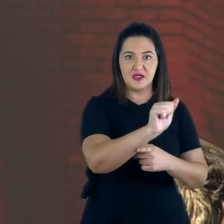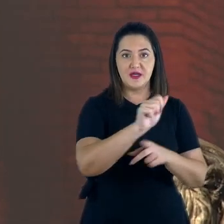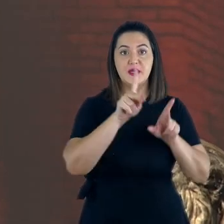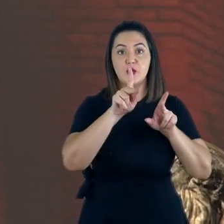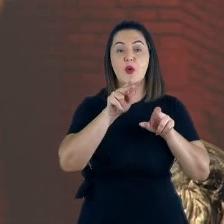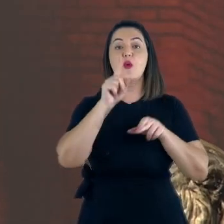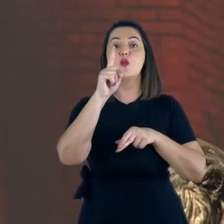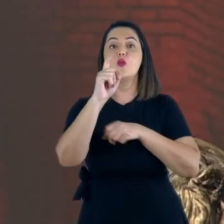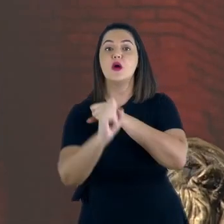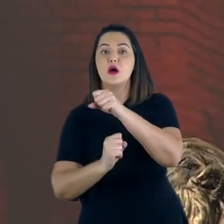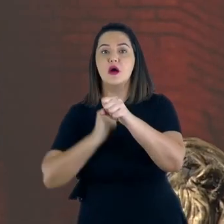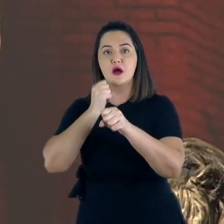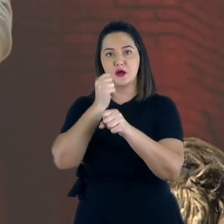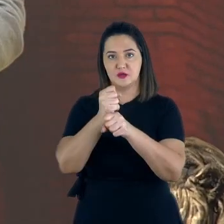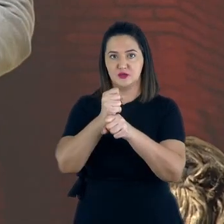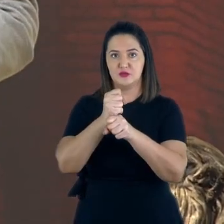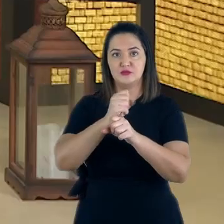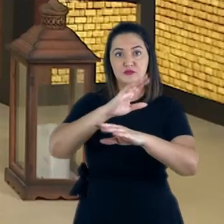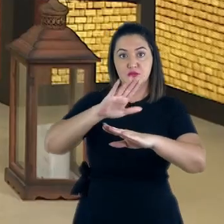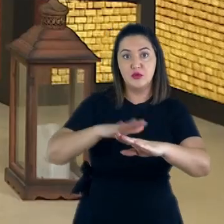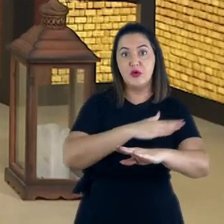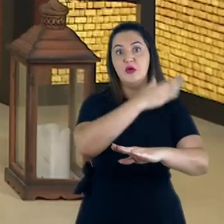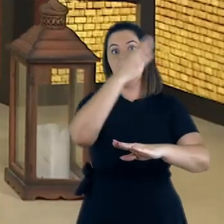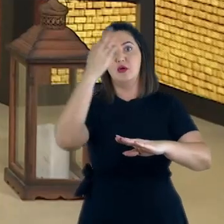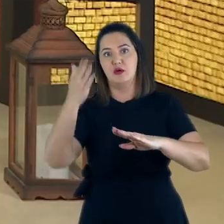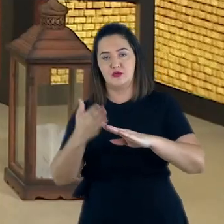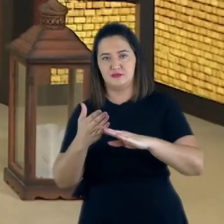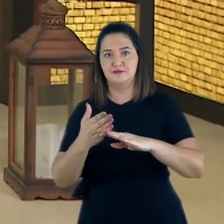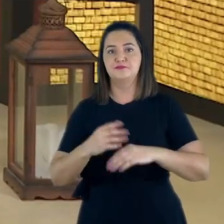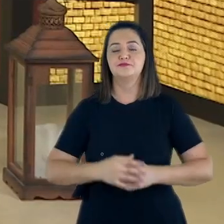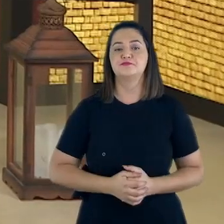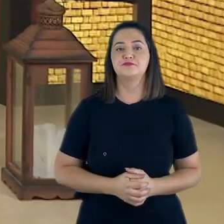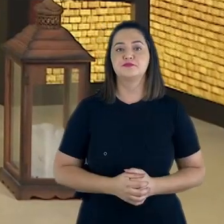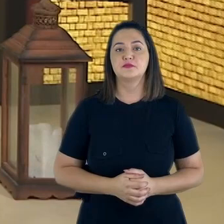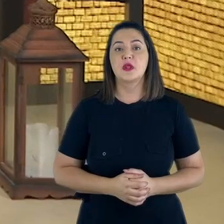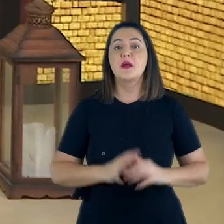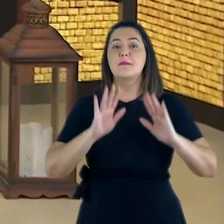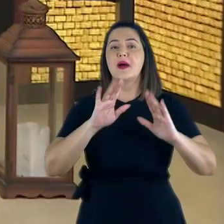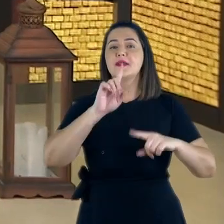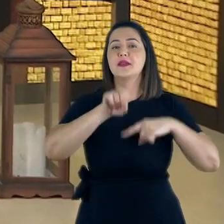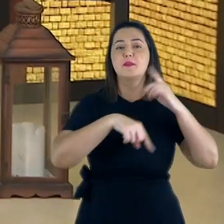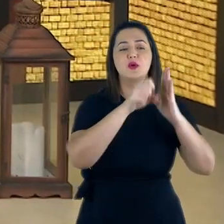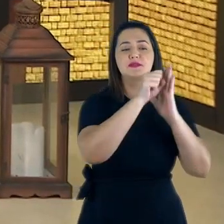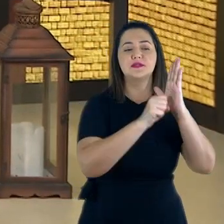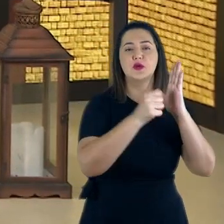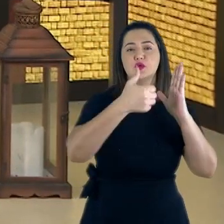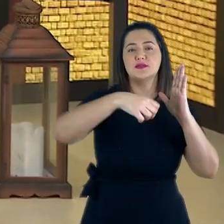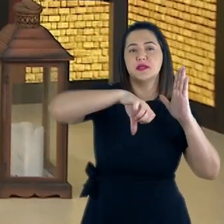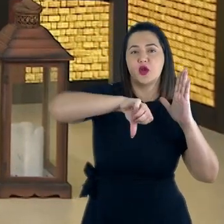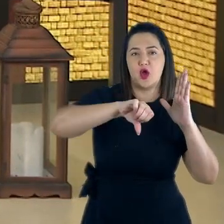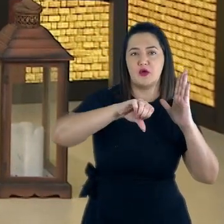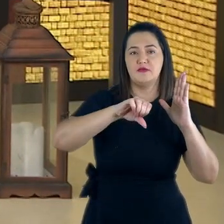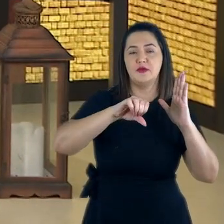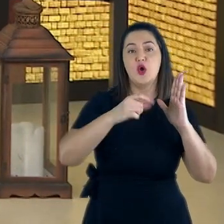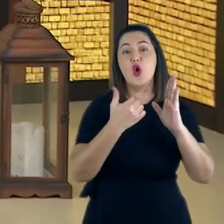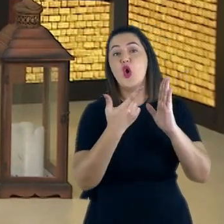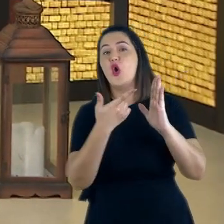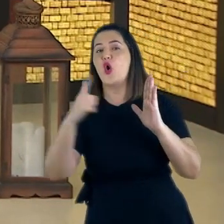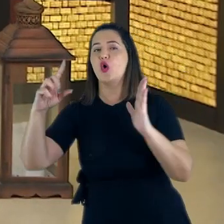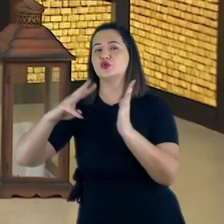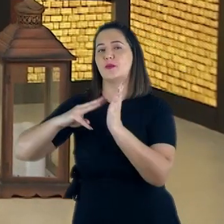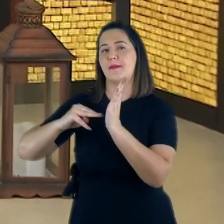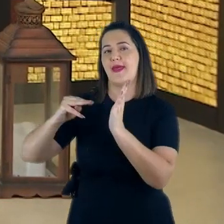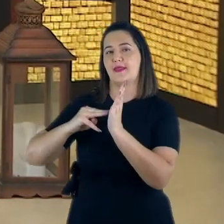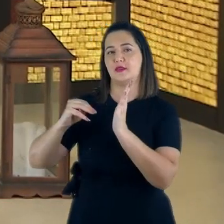a um ano literal. Porém, depois do século XIX, o método historicista foi